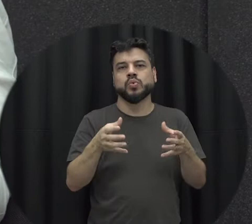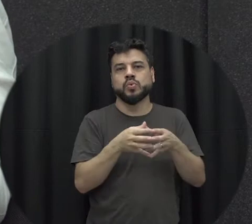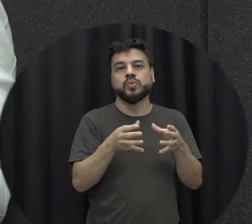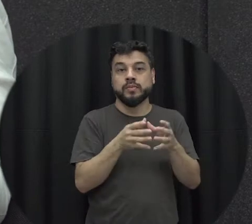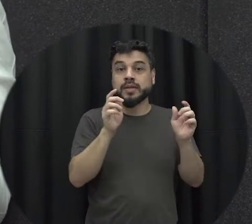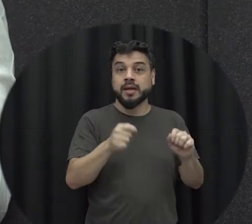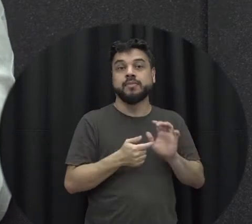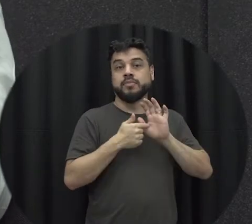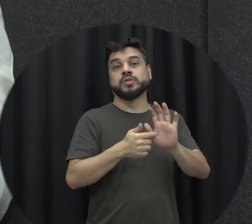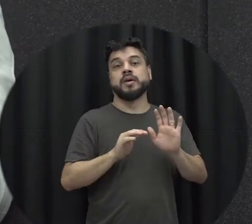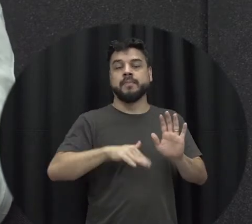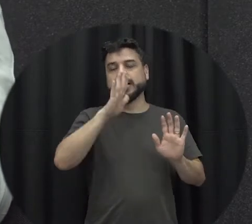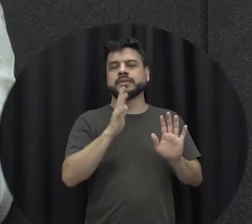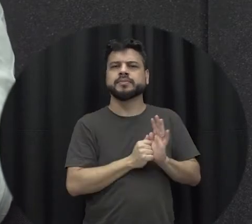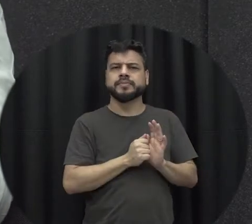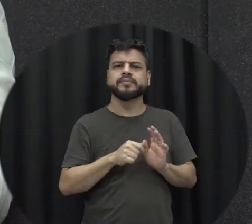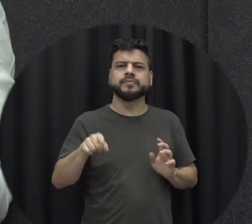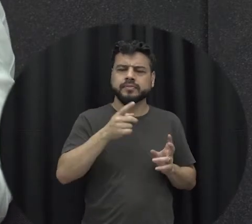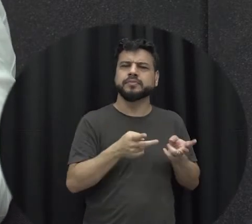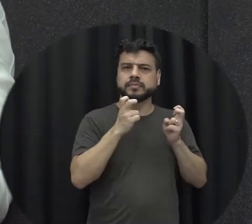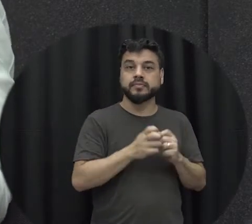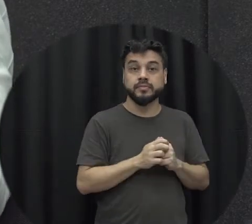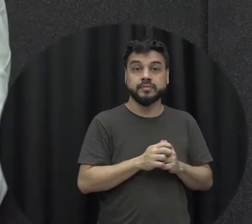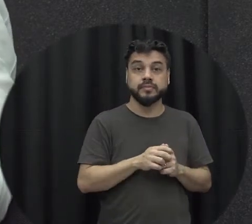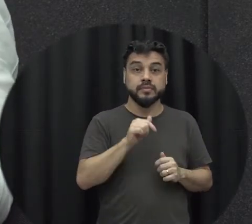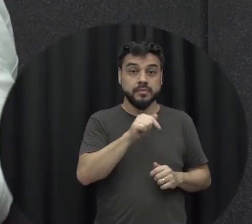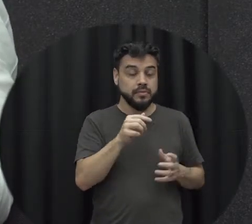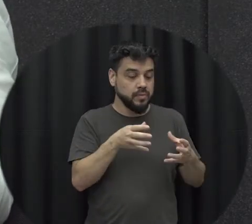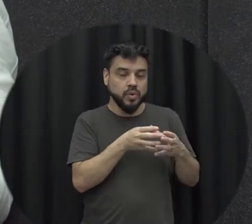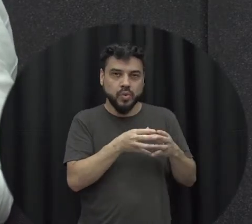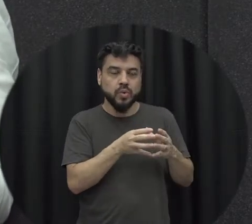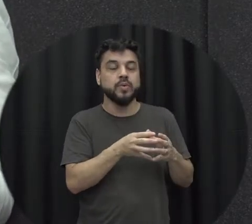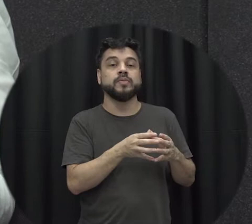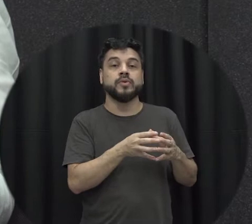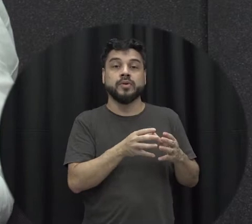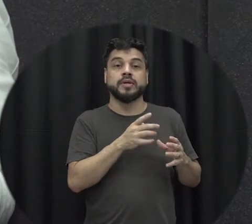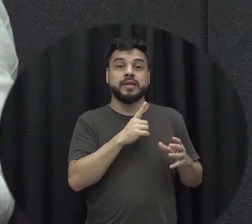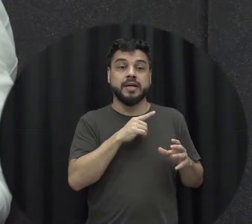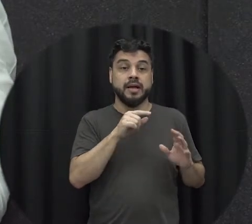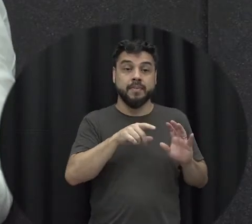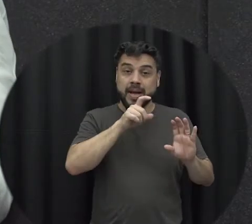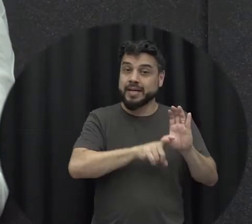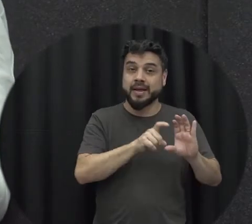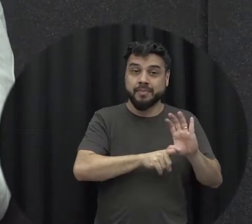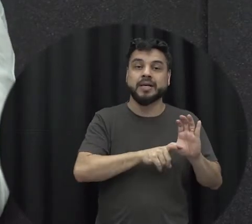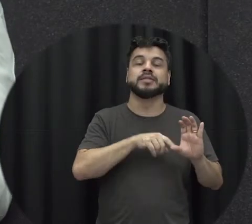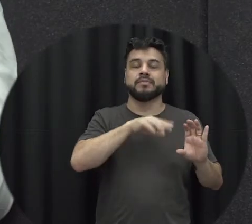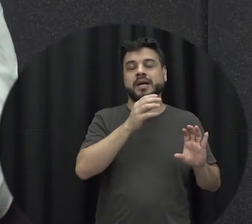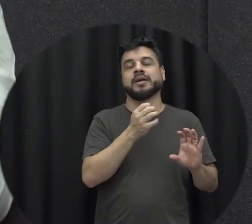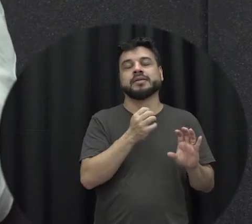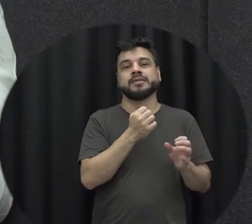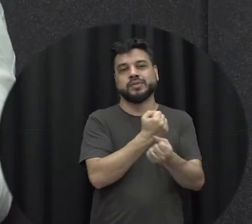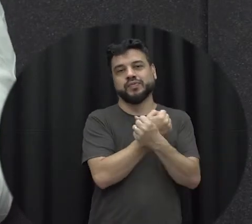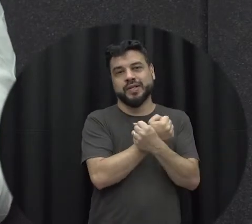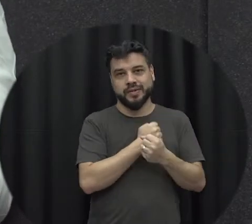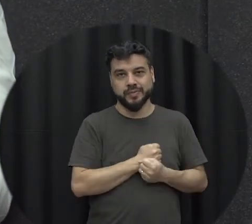se destacar. E realmente foram esses, que eles se tornaram totalmente dependentes do agrotóxico. A gente trabalha com